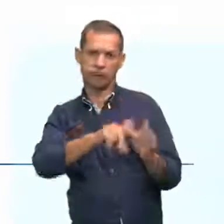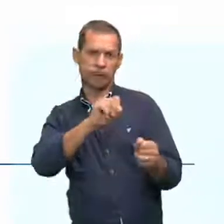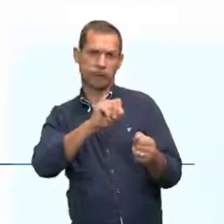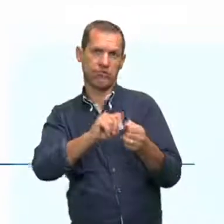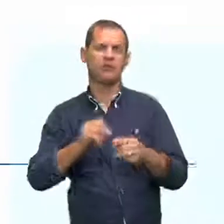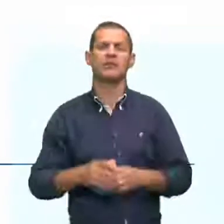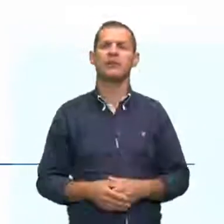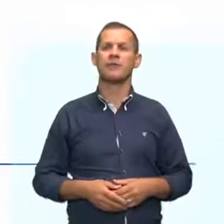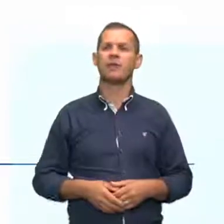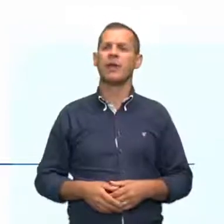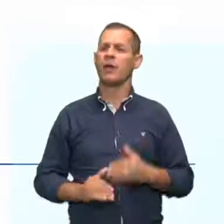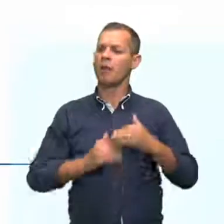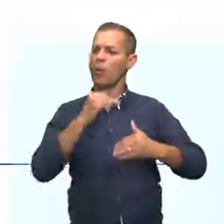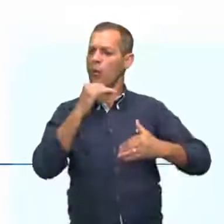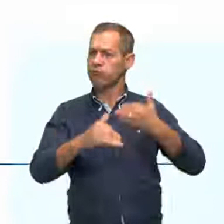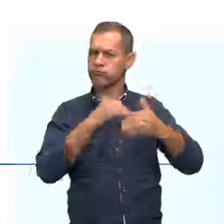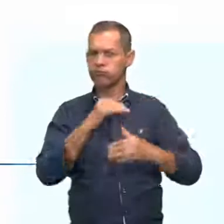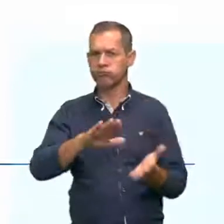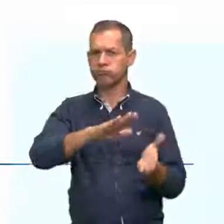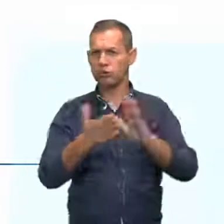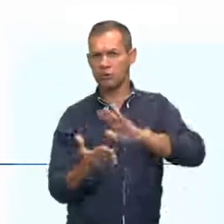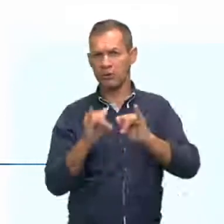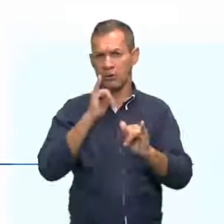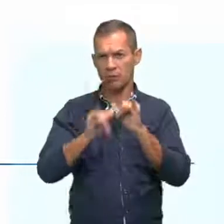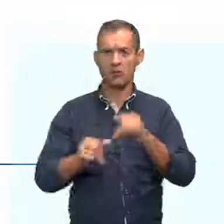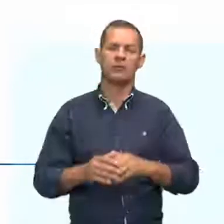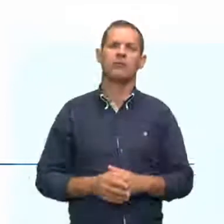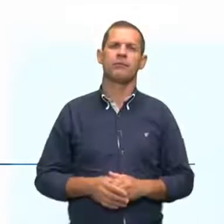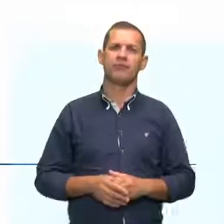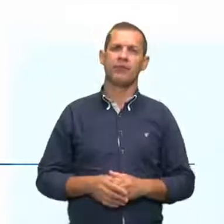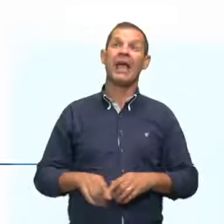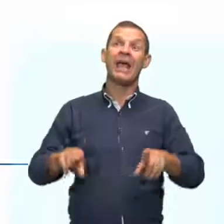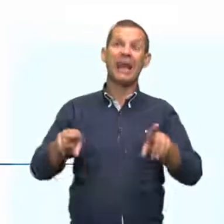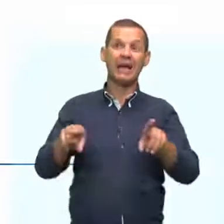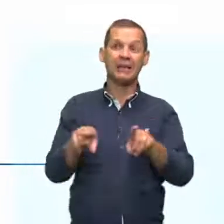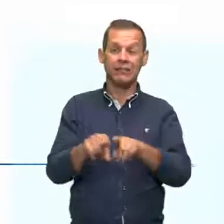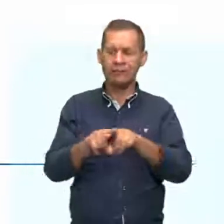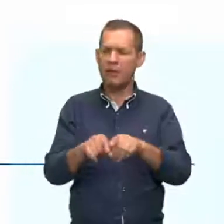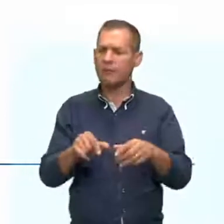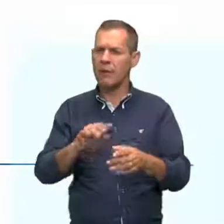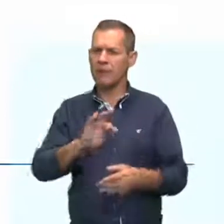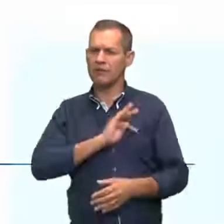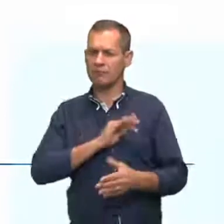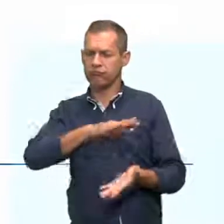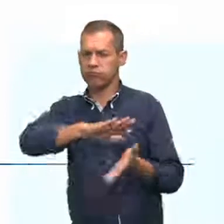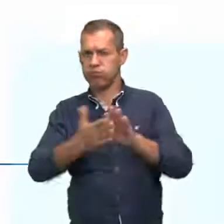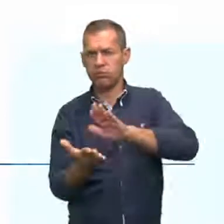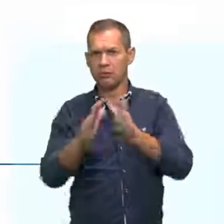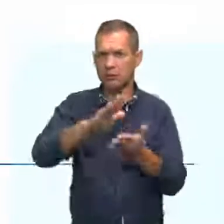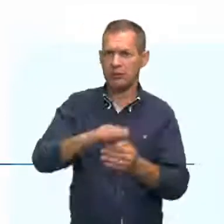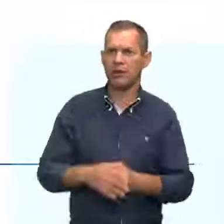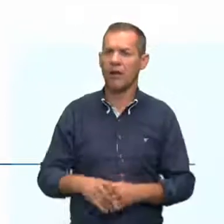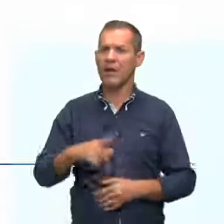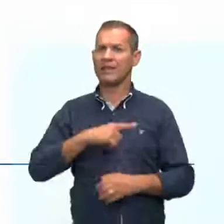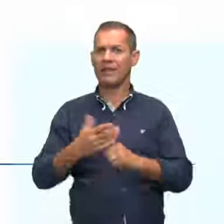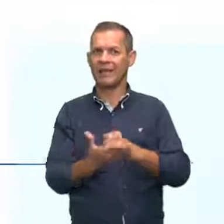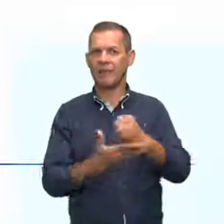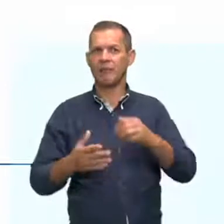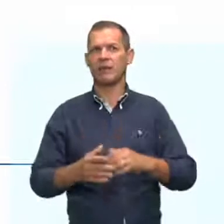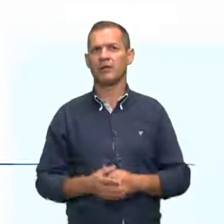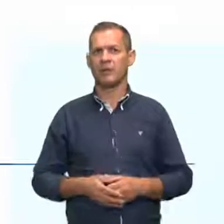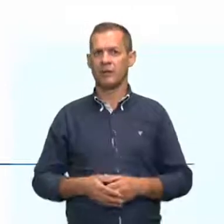fazer, para desembaralhar essa mensagem. E isso, essa técnica de embaralhamento, ela é a